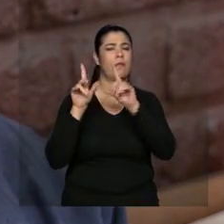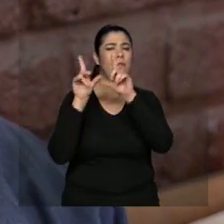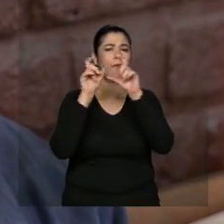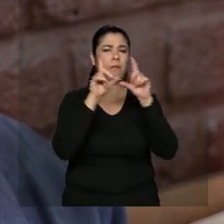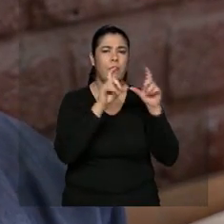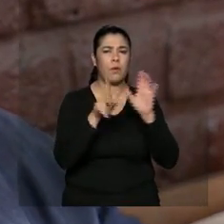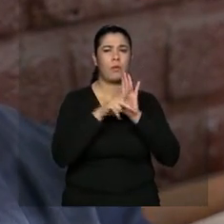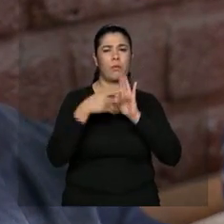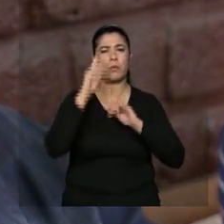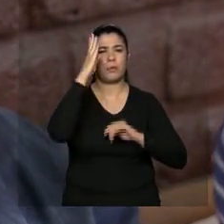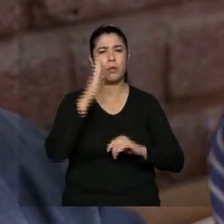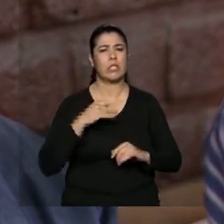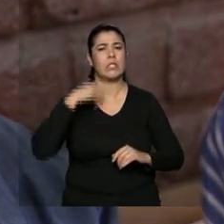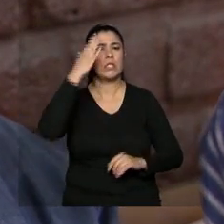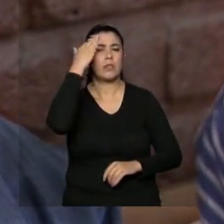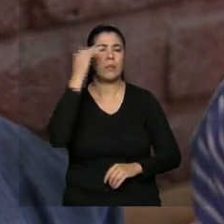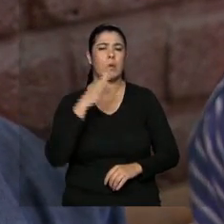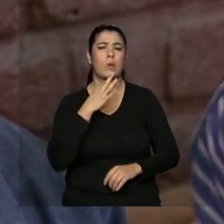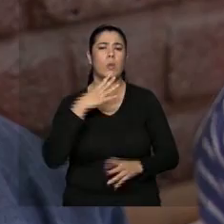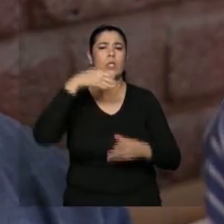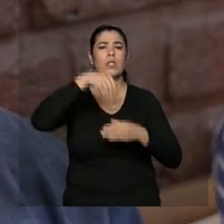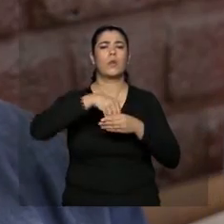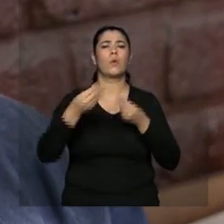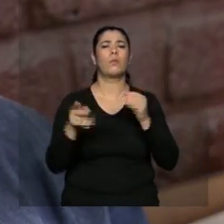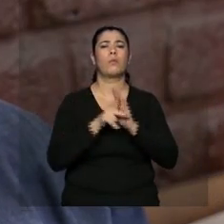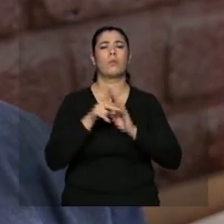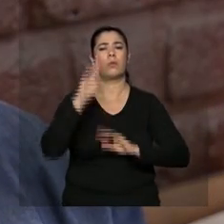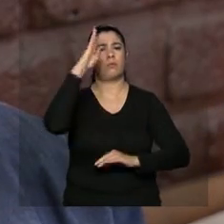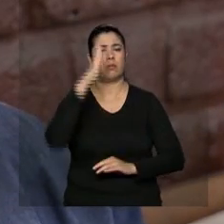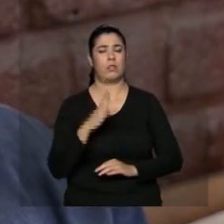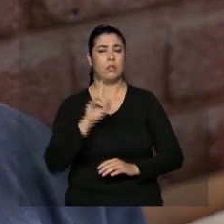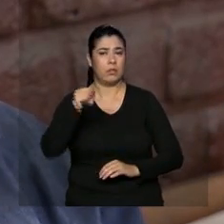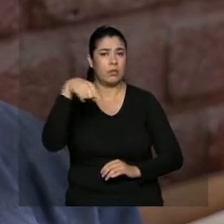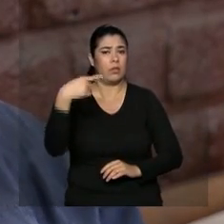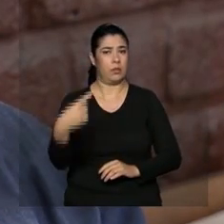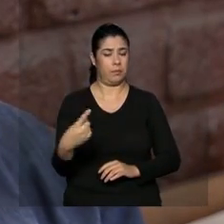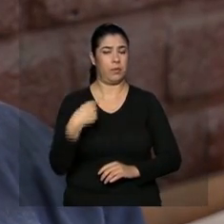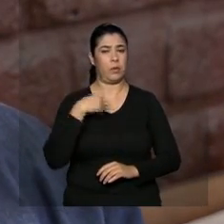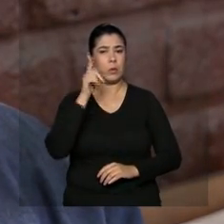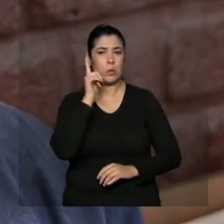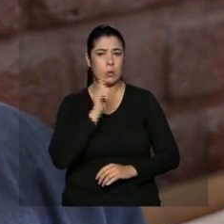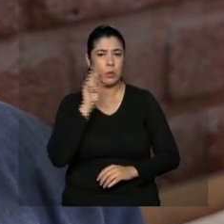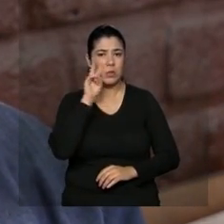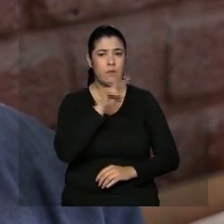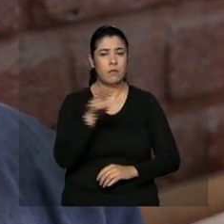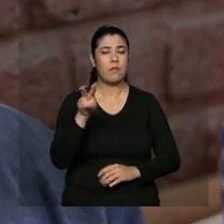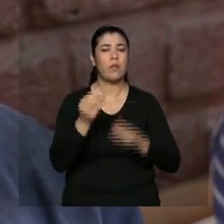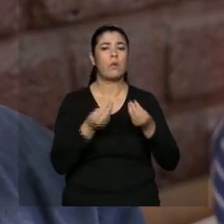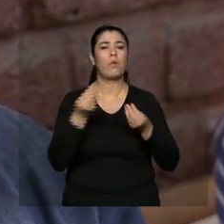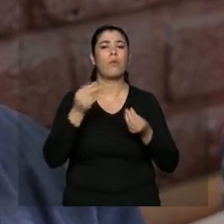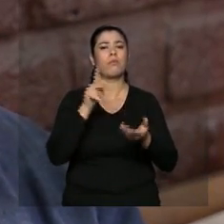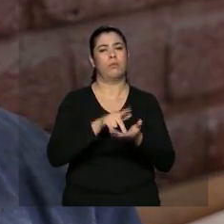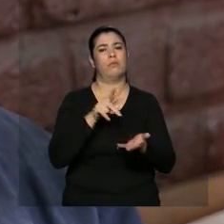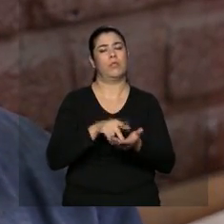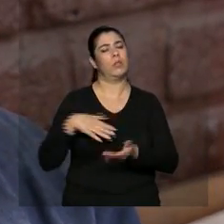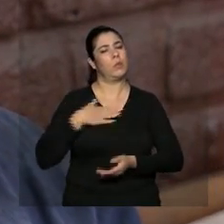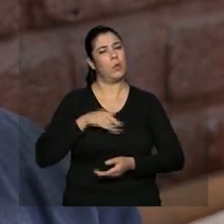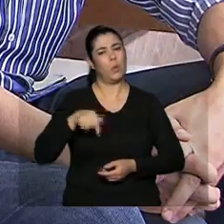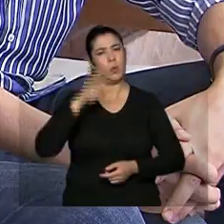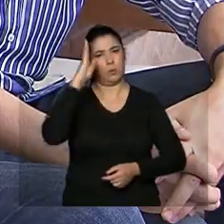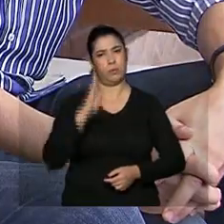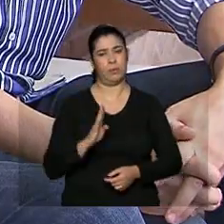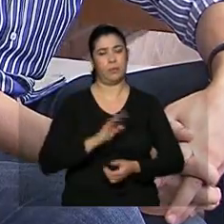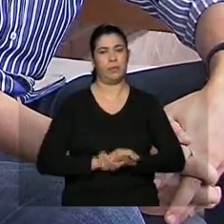do Brasil, saber tudo o que tem do Brasil. E depois eu consegue vir aqui. Eu gosto muito do